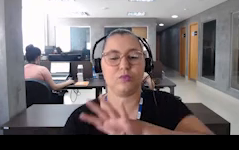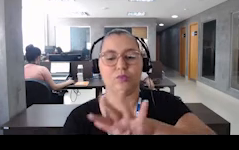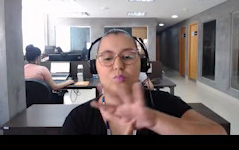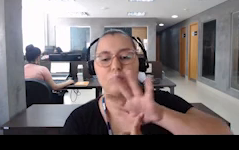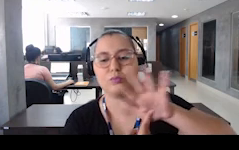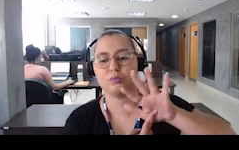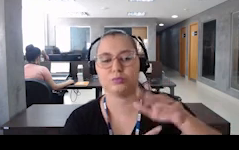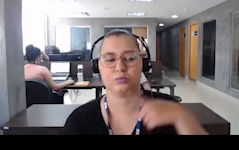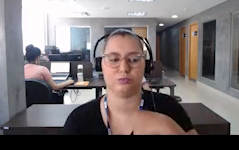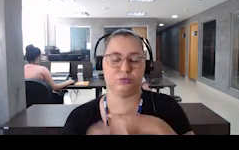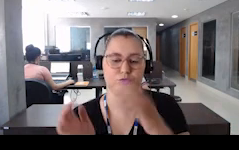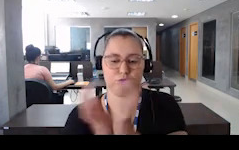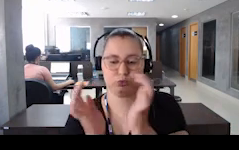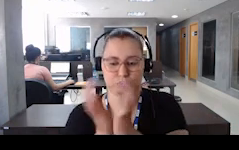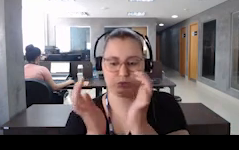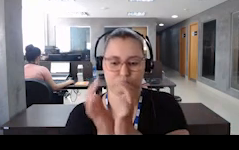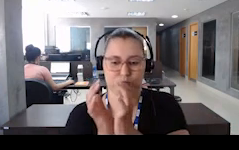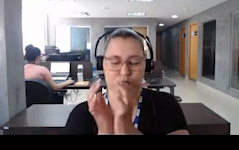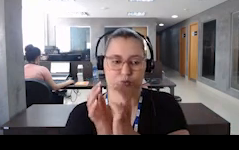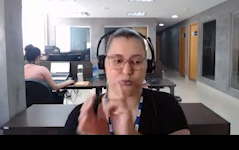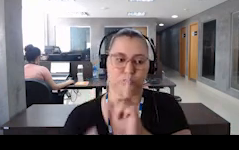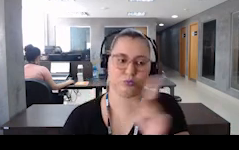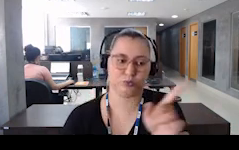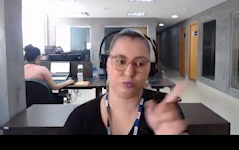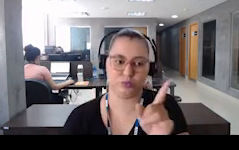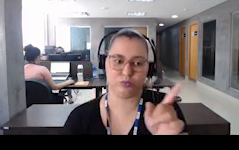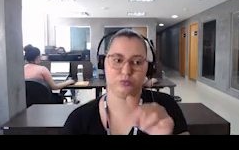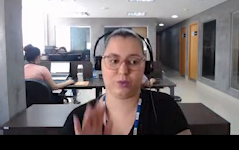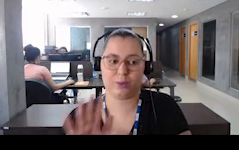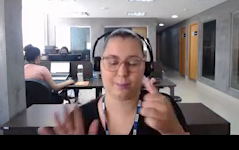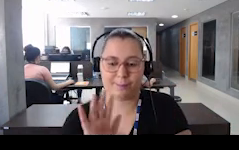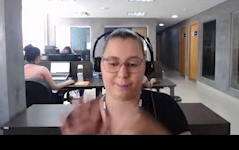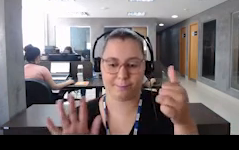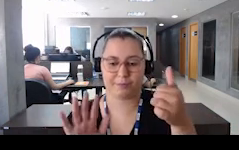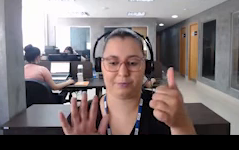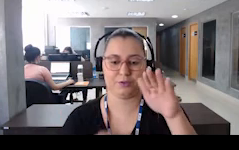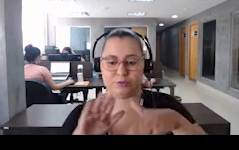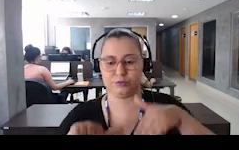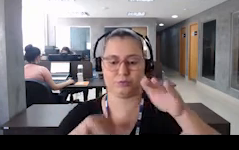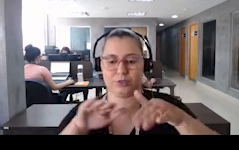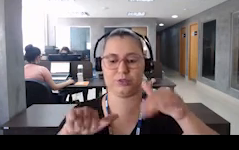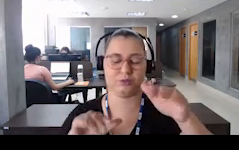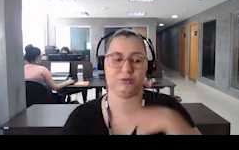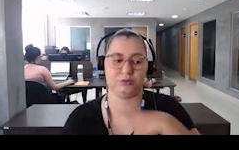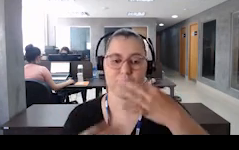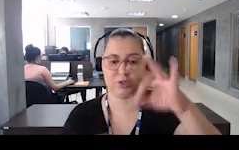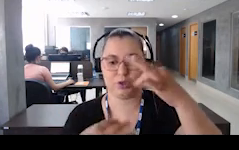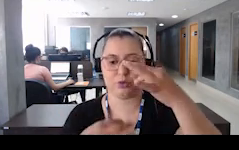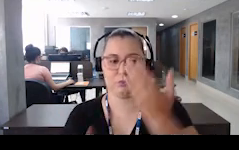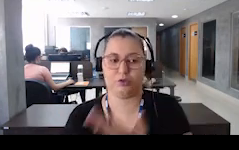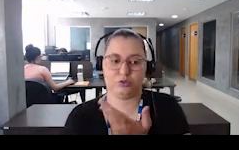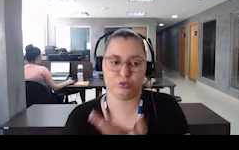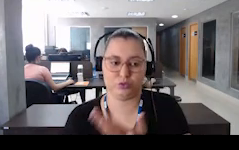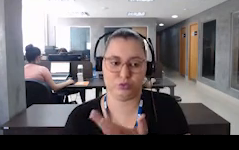mostrar a turma 12 aqui. Aqui você, ó, na primeira abinha aqui, ó, primeiros passos, tem aqui um plano de